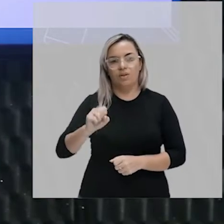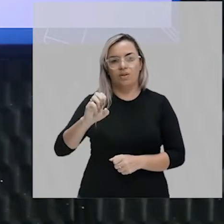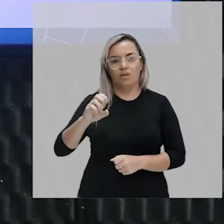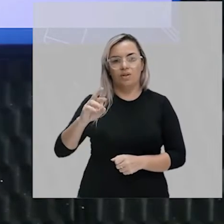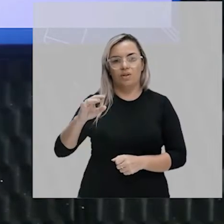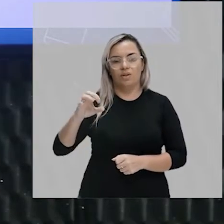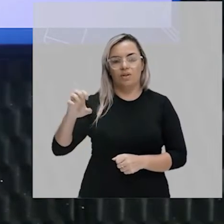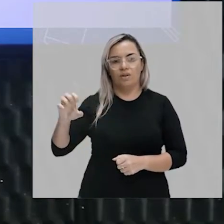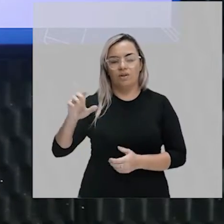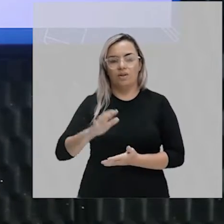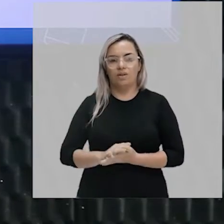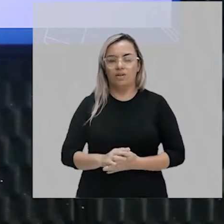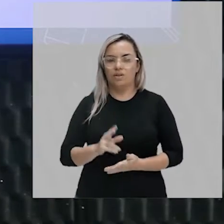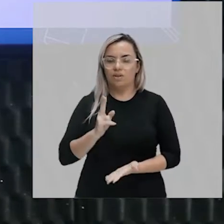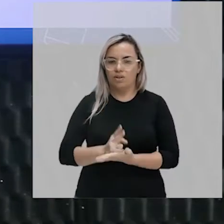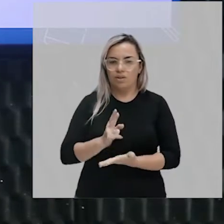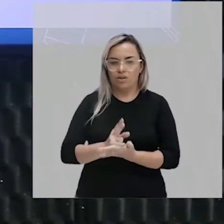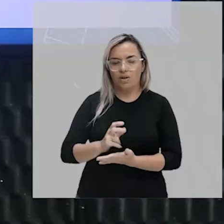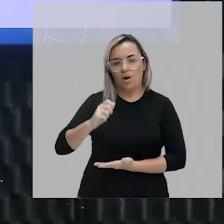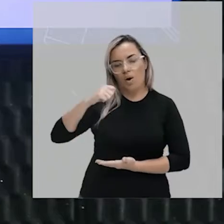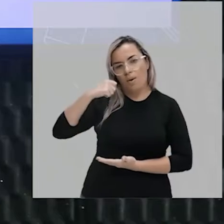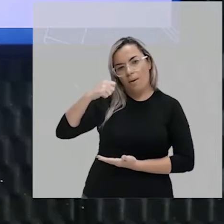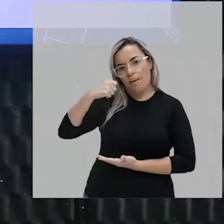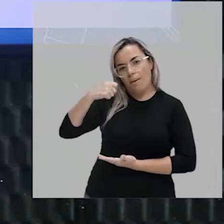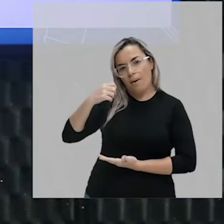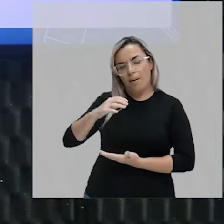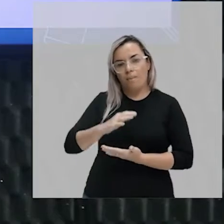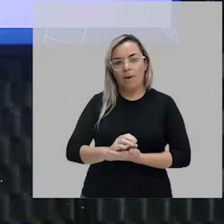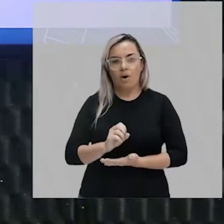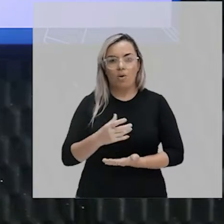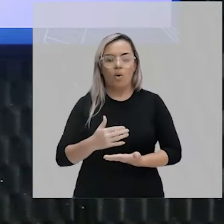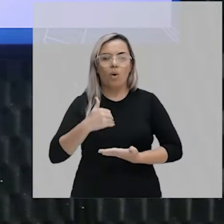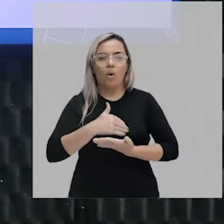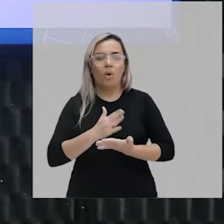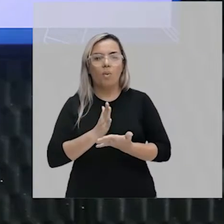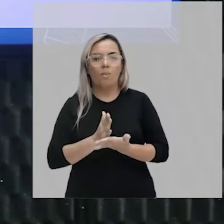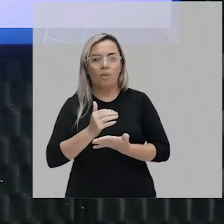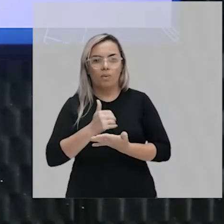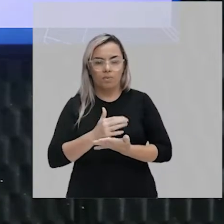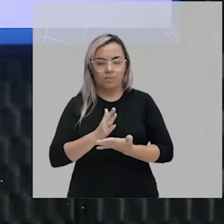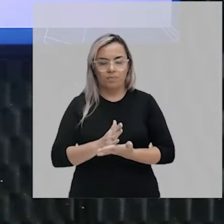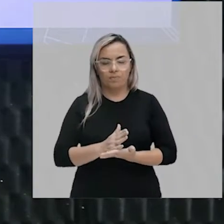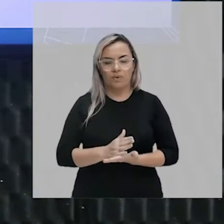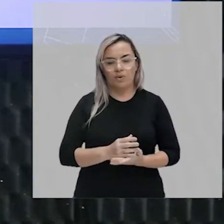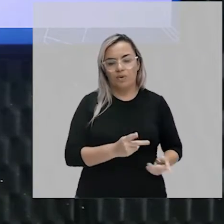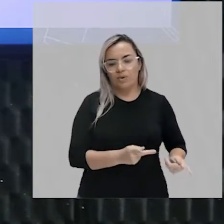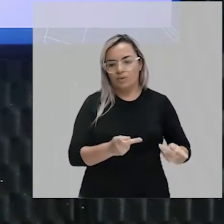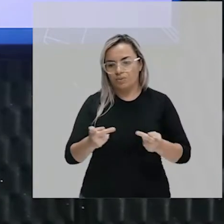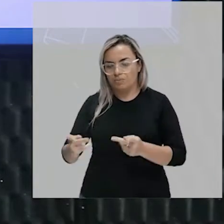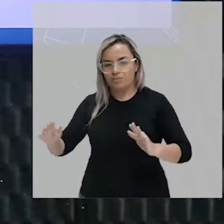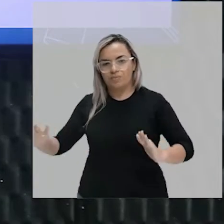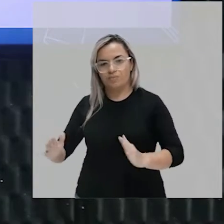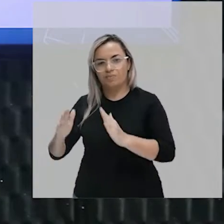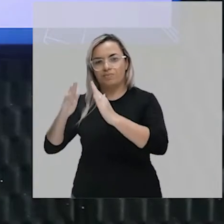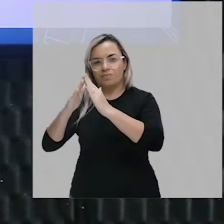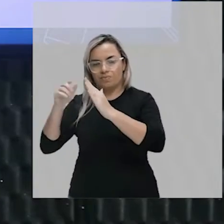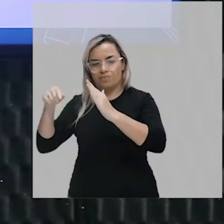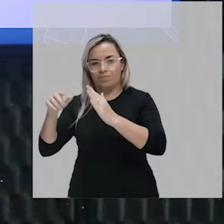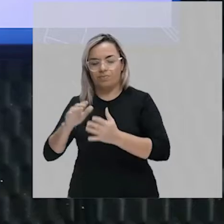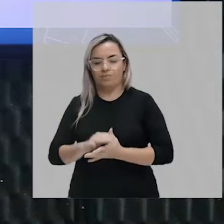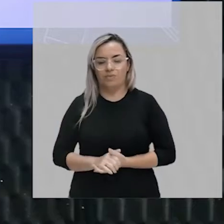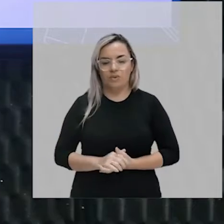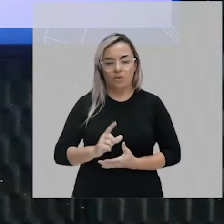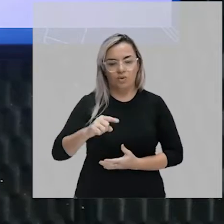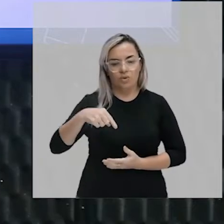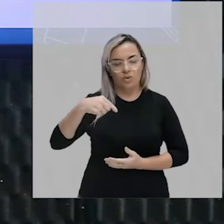carrega alguma coisa um pão bolo alguma coisa para casa do outro que vai receber o outro hábito é que ser um